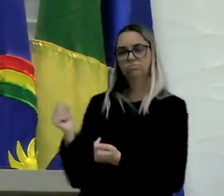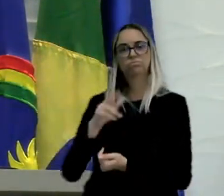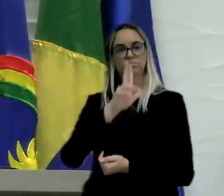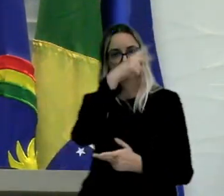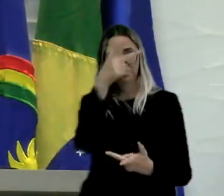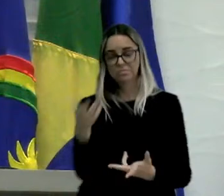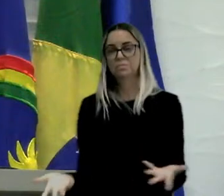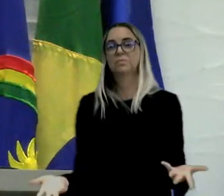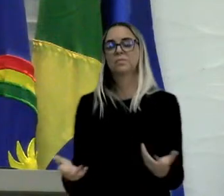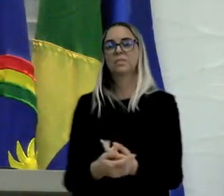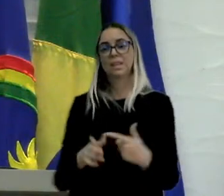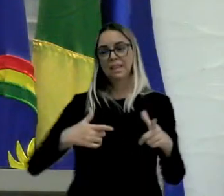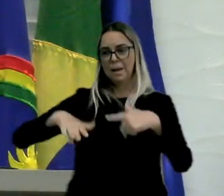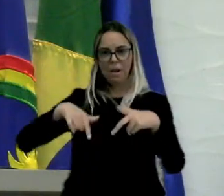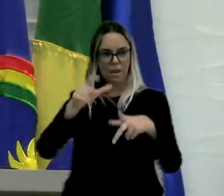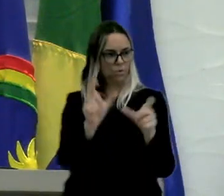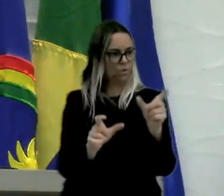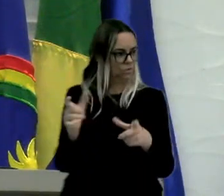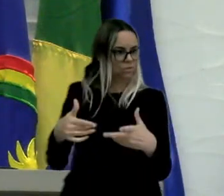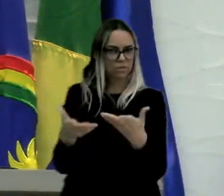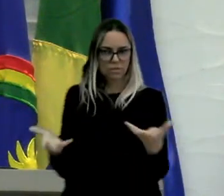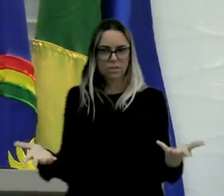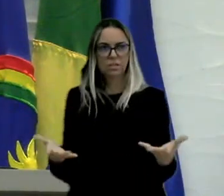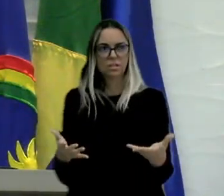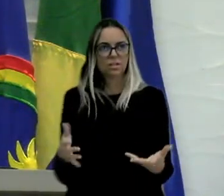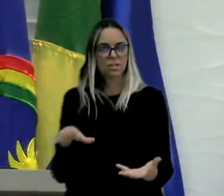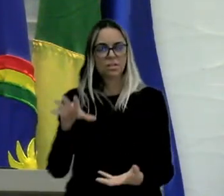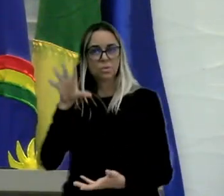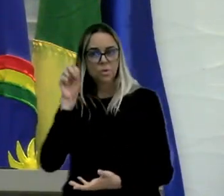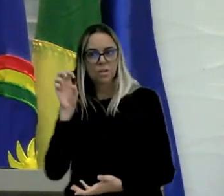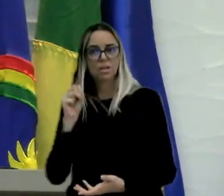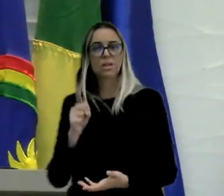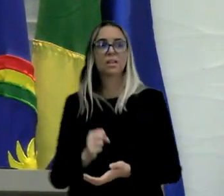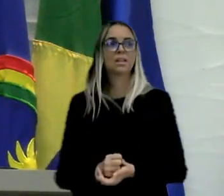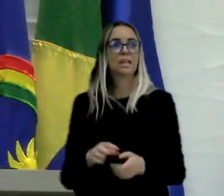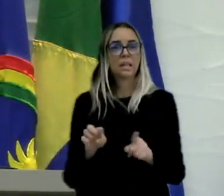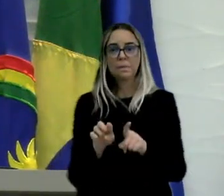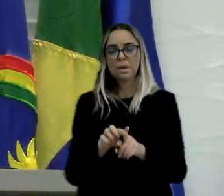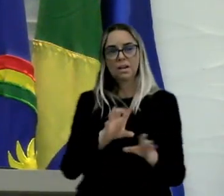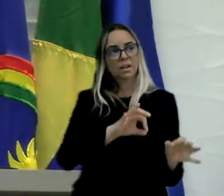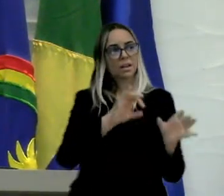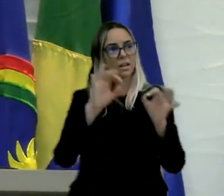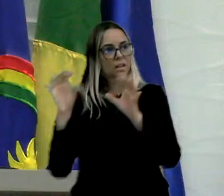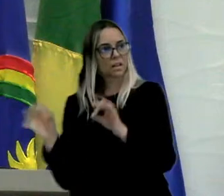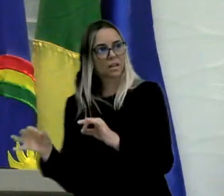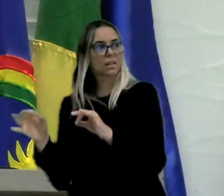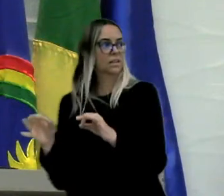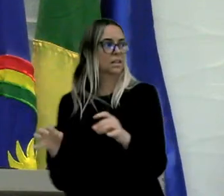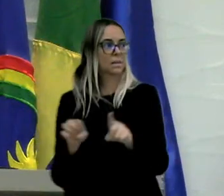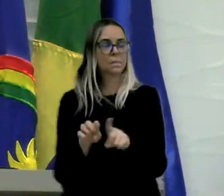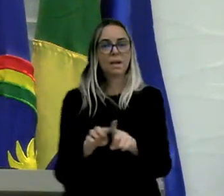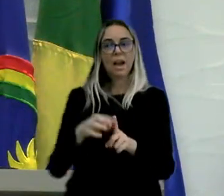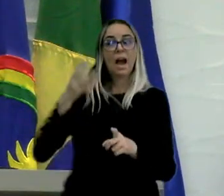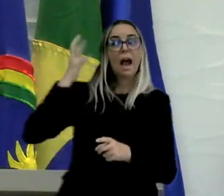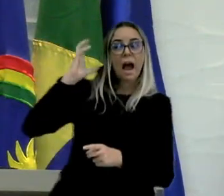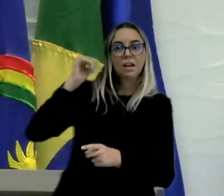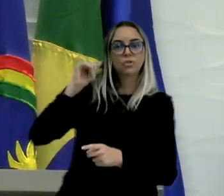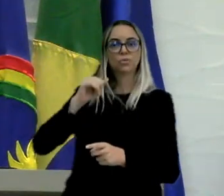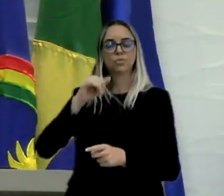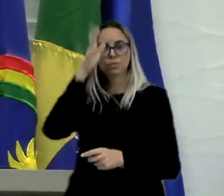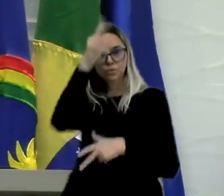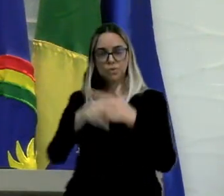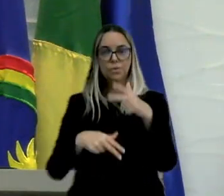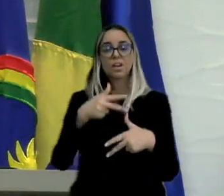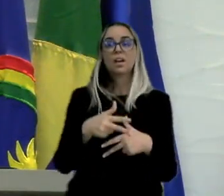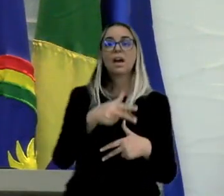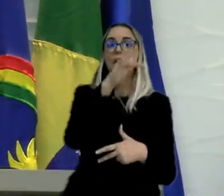trabalhadores que nos escutam pelas redes sociais pela rádio FM